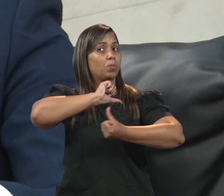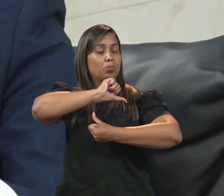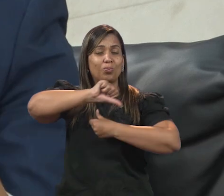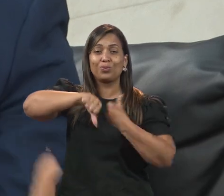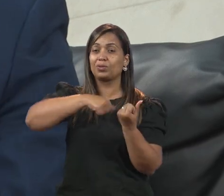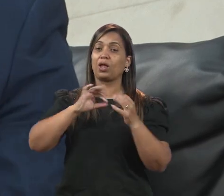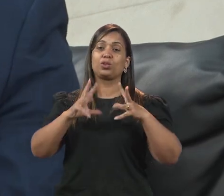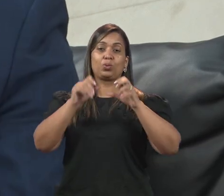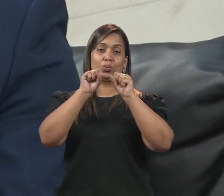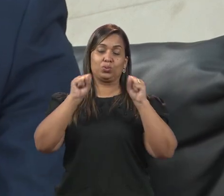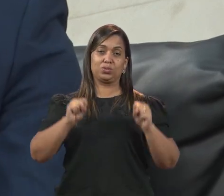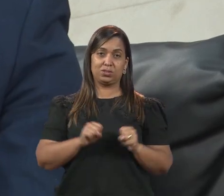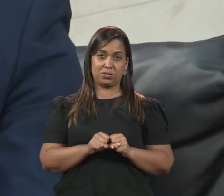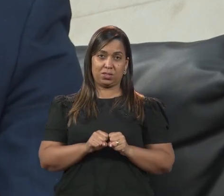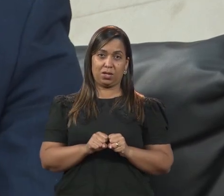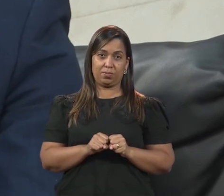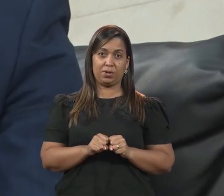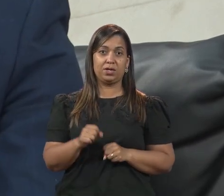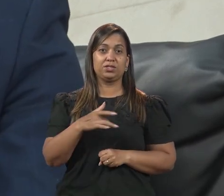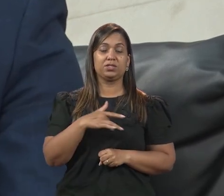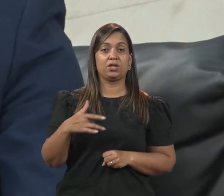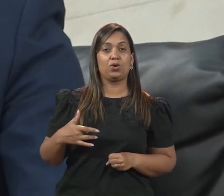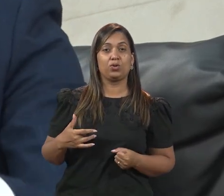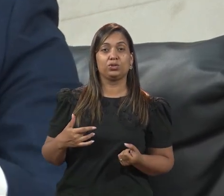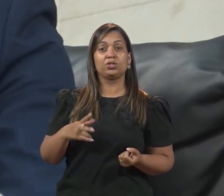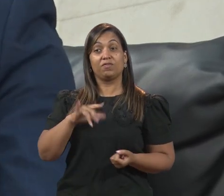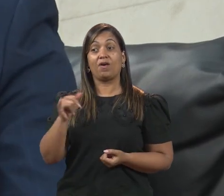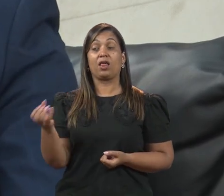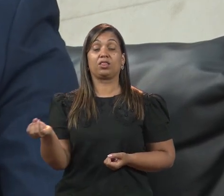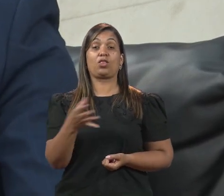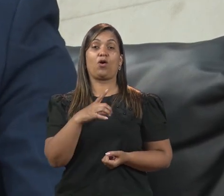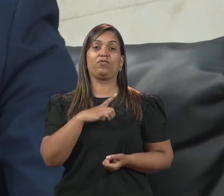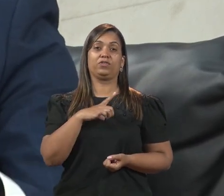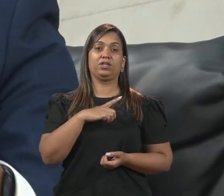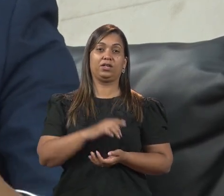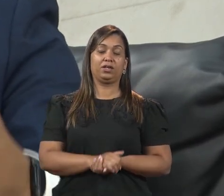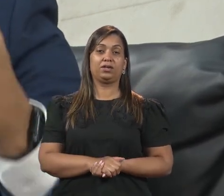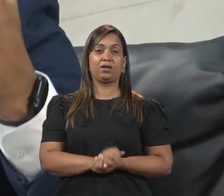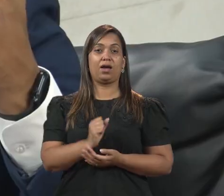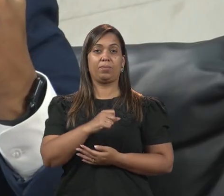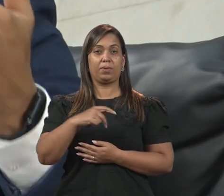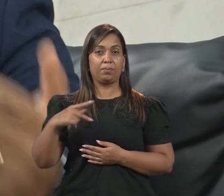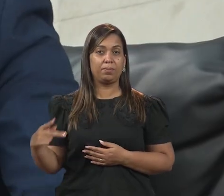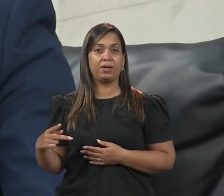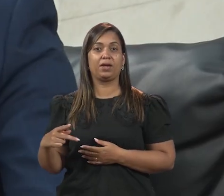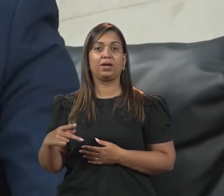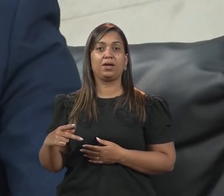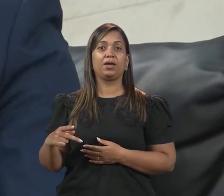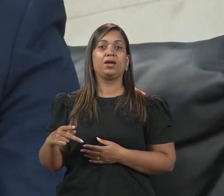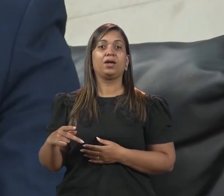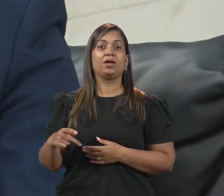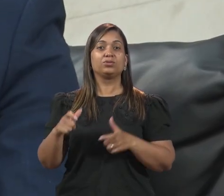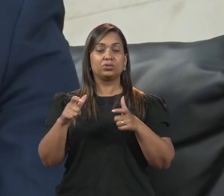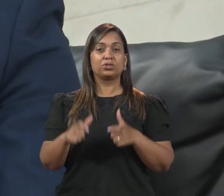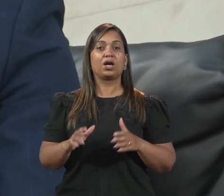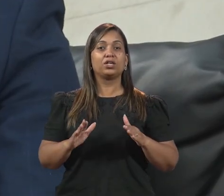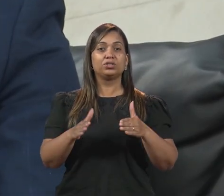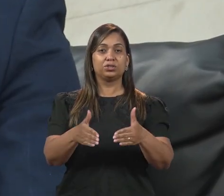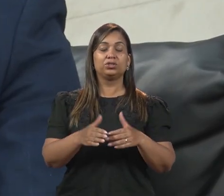um sistema de saúde. Inclusive vamos ter novidades, tá? Como aplicativos de acesso direto para a